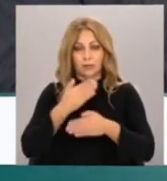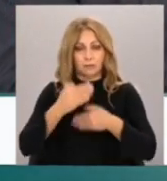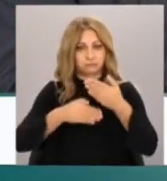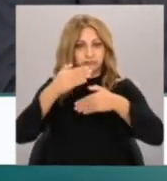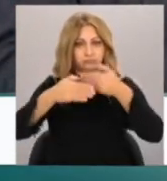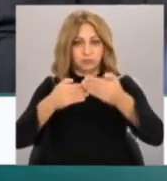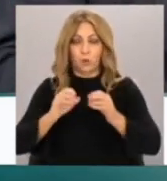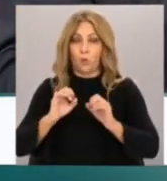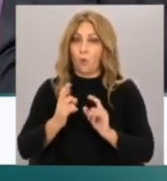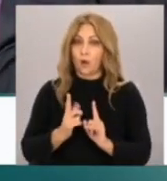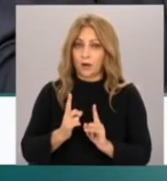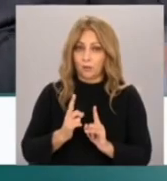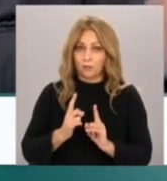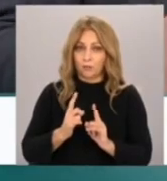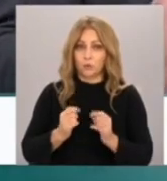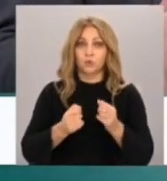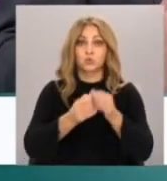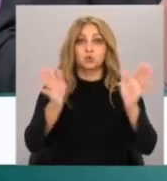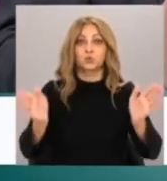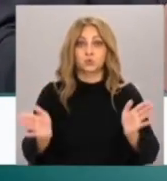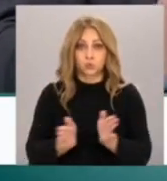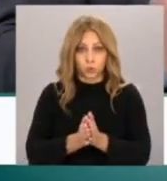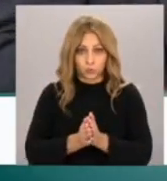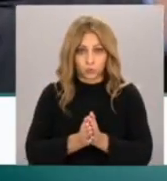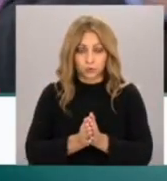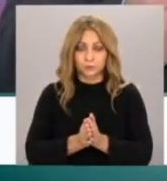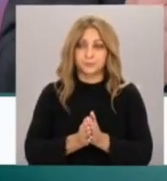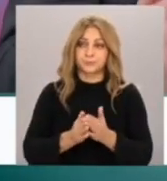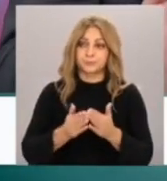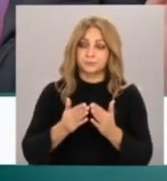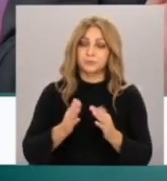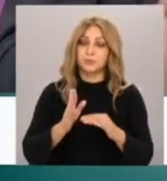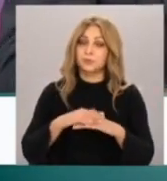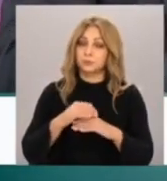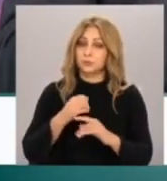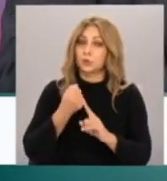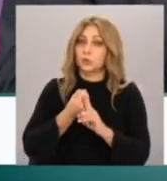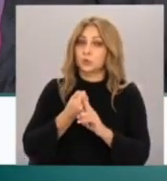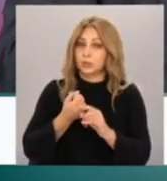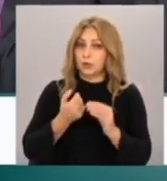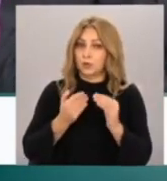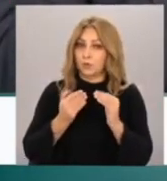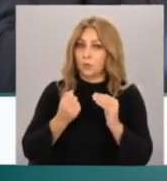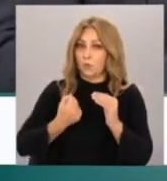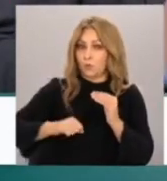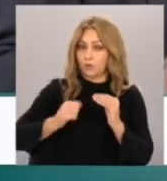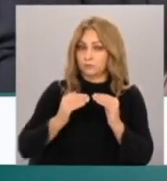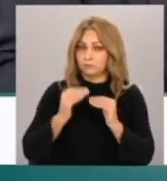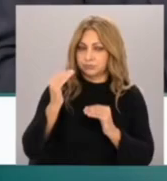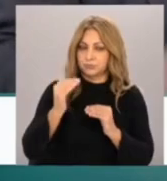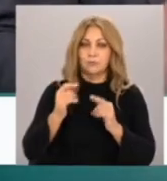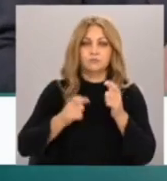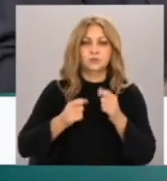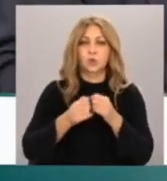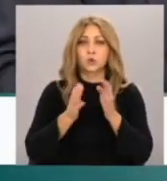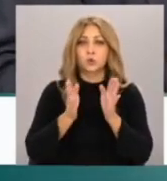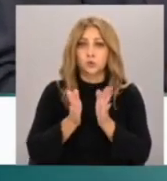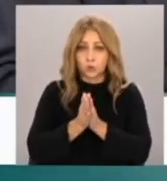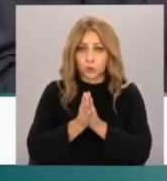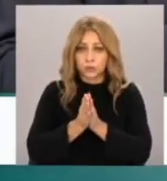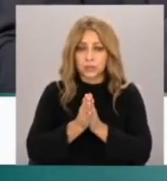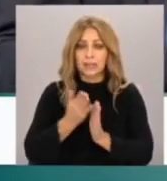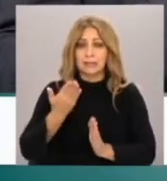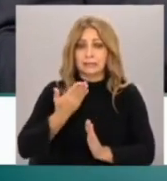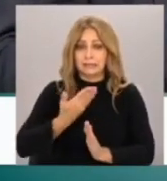ela existe ou não entendemos que todos e é esse é o sentido do combate às desigualdades devemos fazer todos todos os cidadãos comuns têm